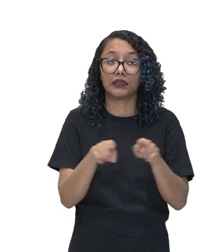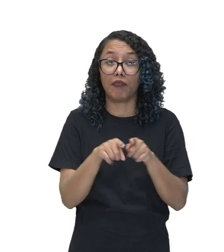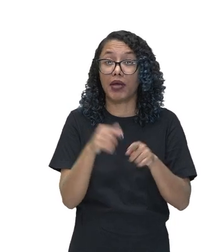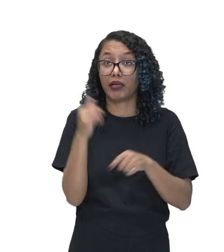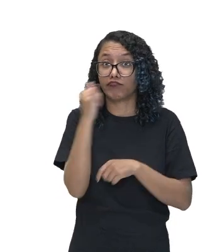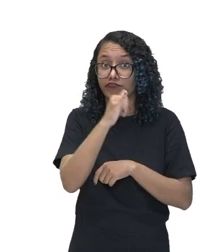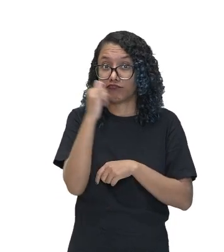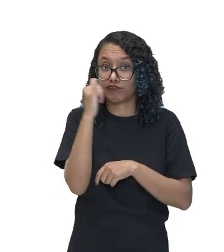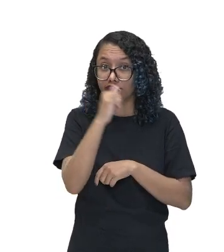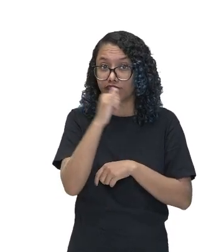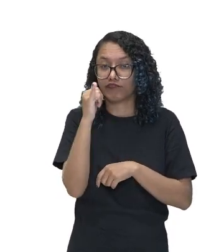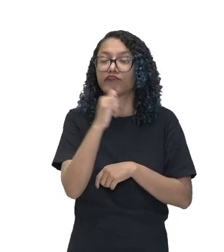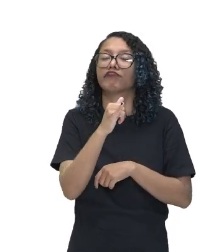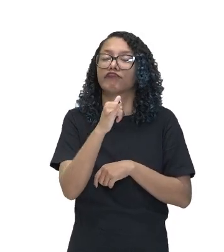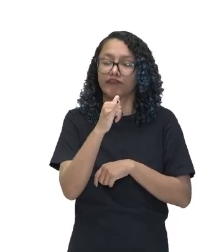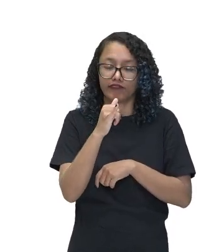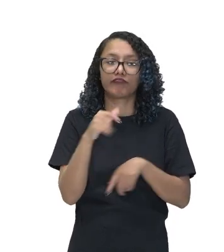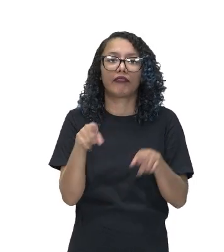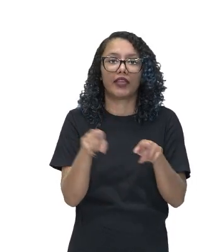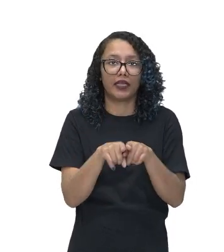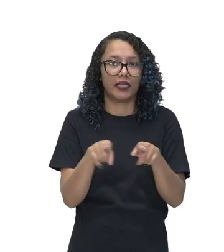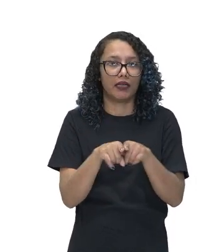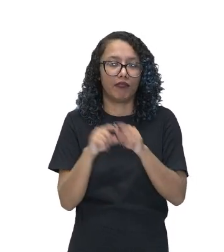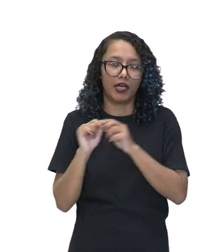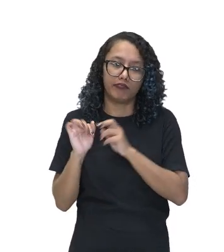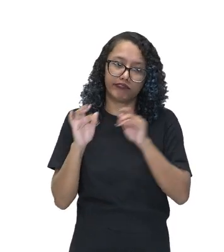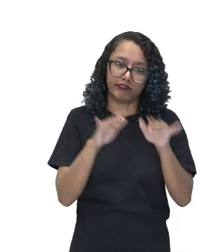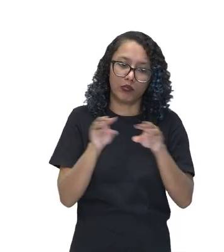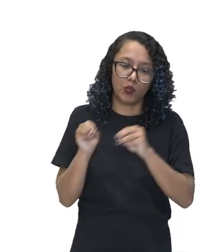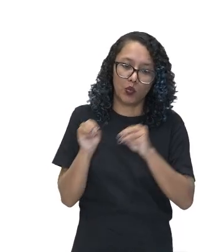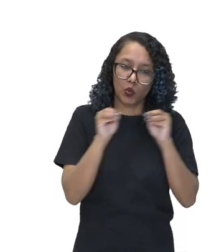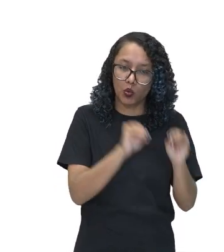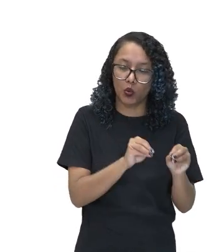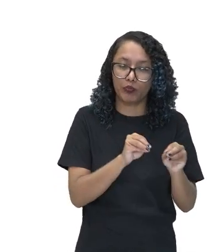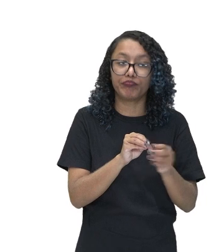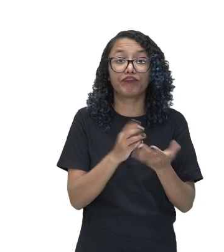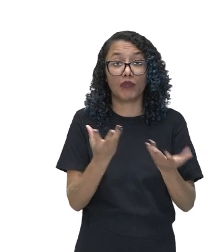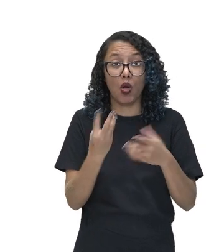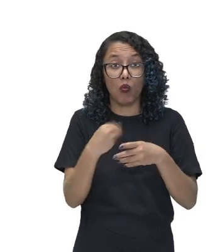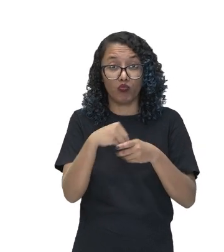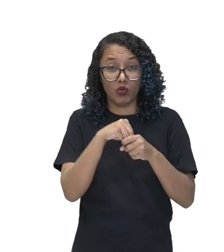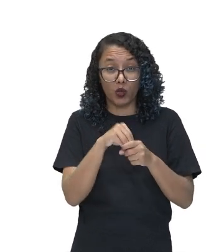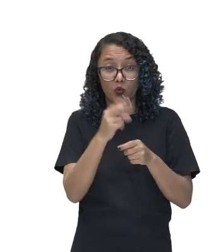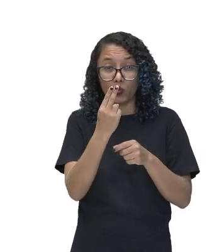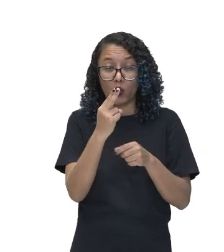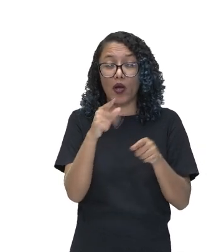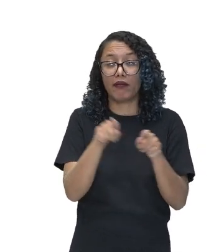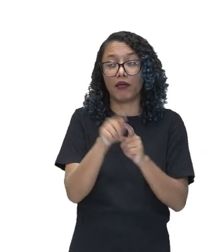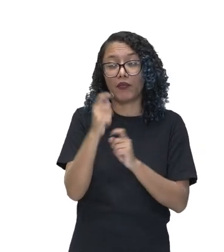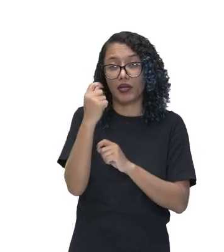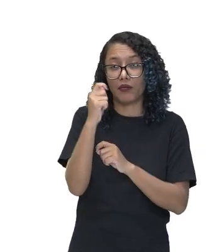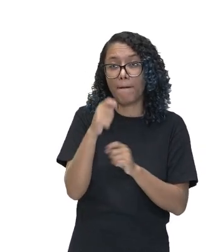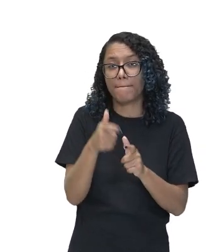italianos. Então, a população no Uruguai e na Argentina é